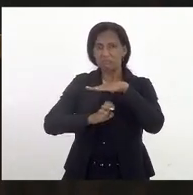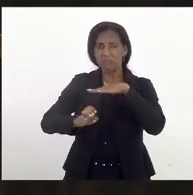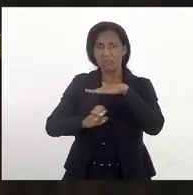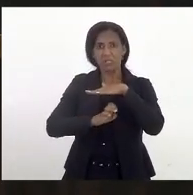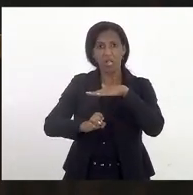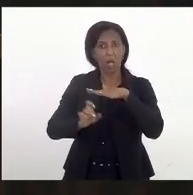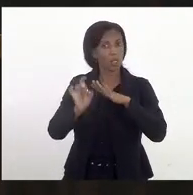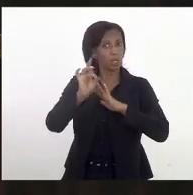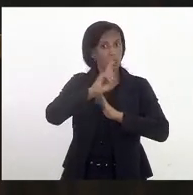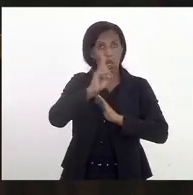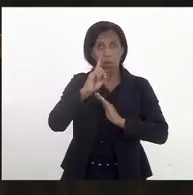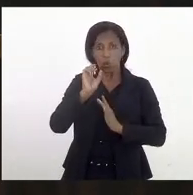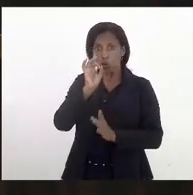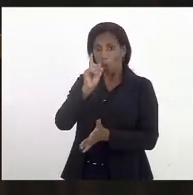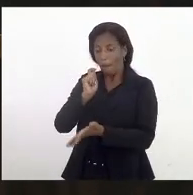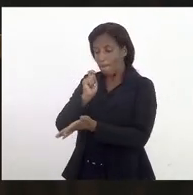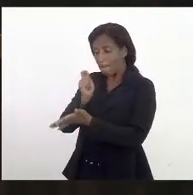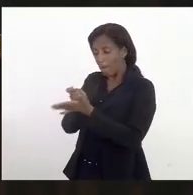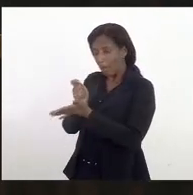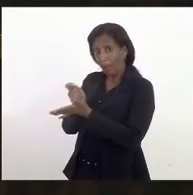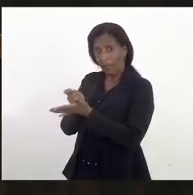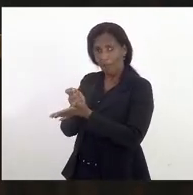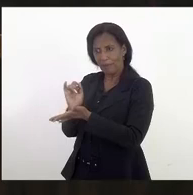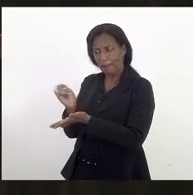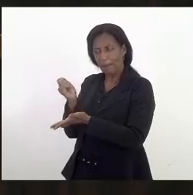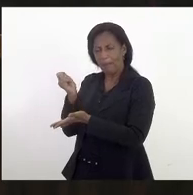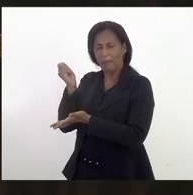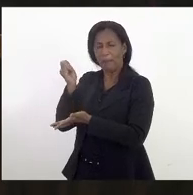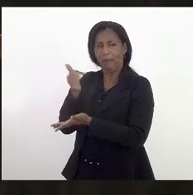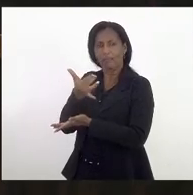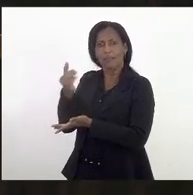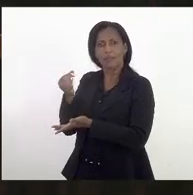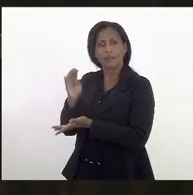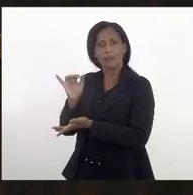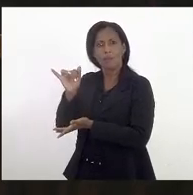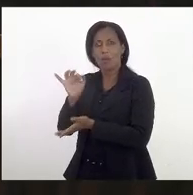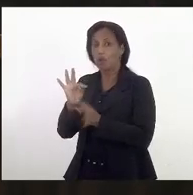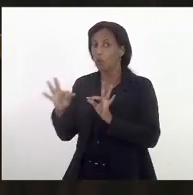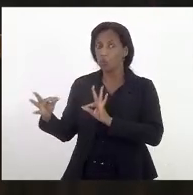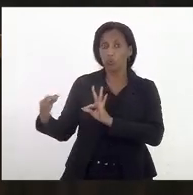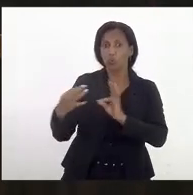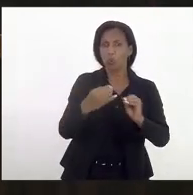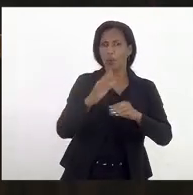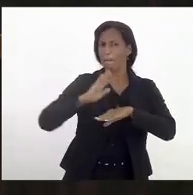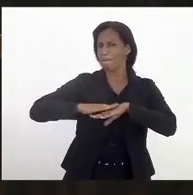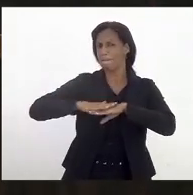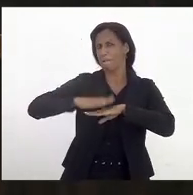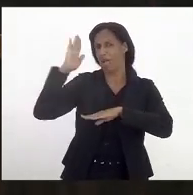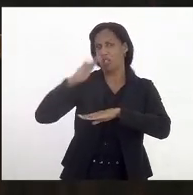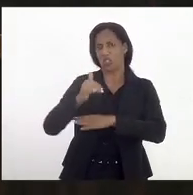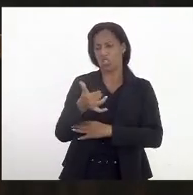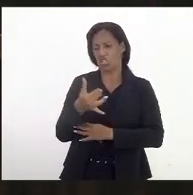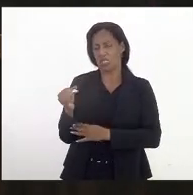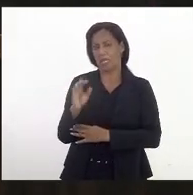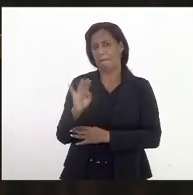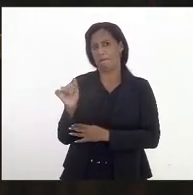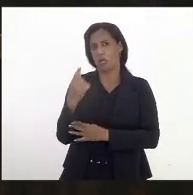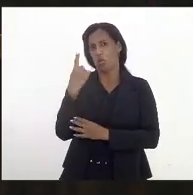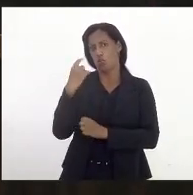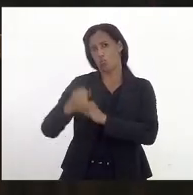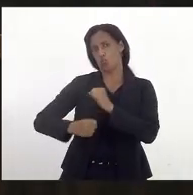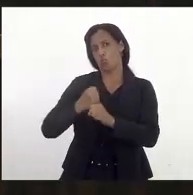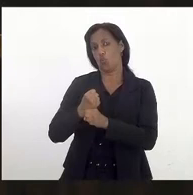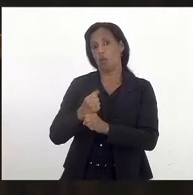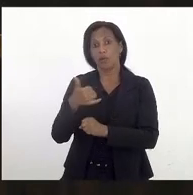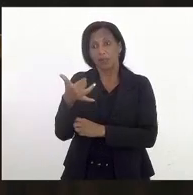somente as empresas que pagavam que faturaram até 100 milhões de reais perdão mais de 100 milhões de raios por ano então